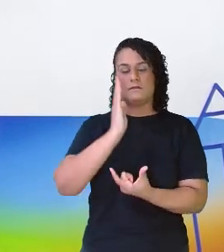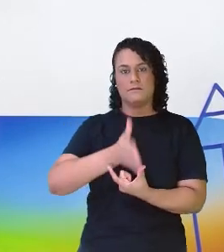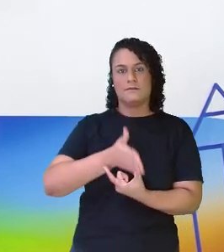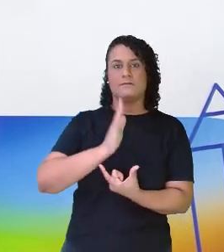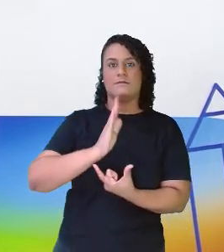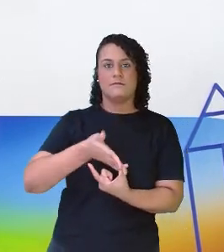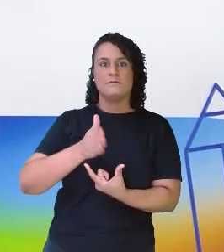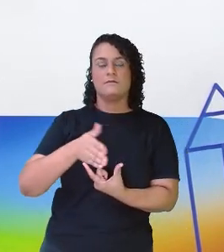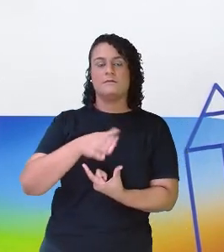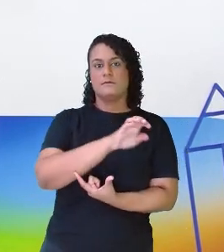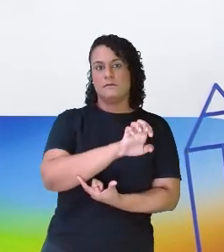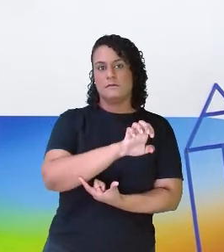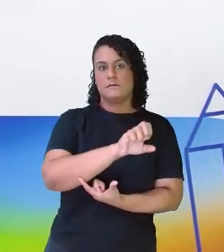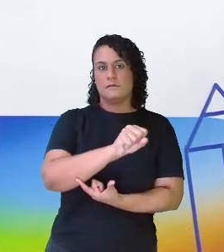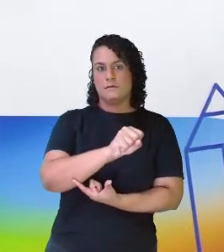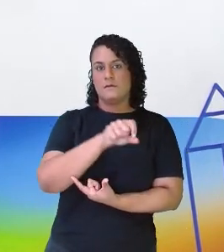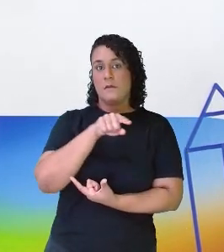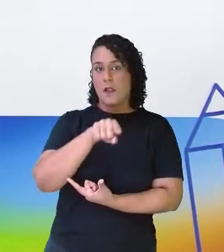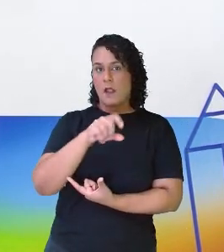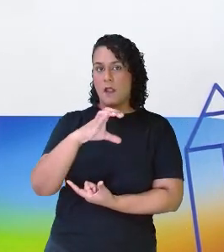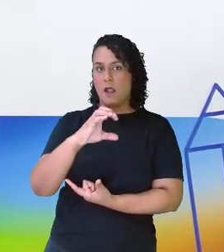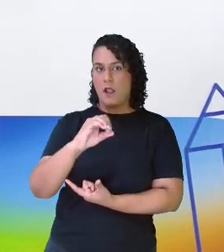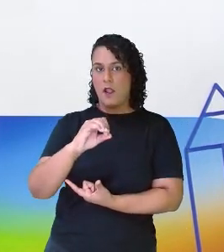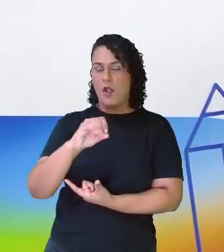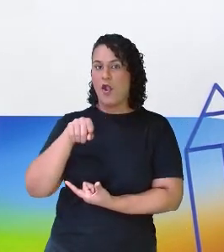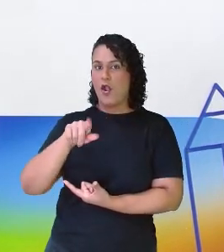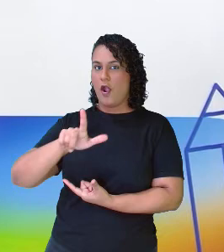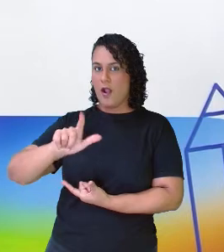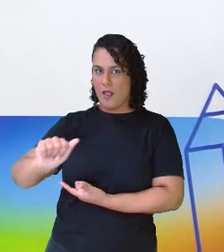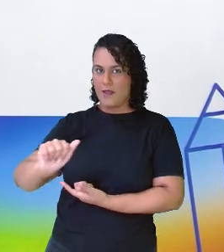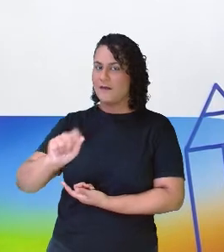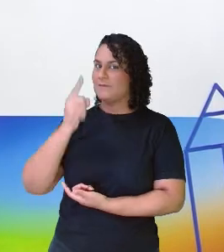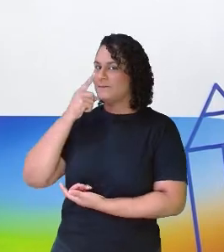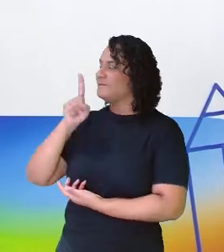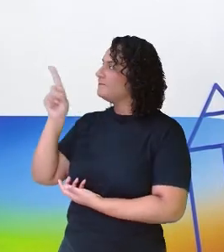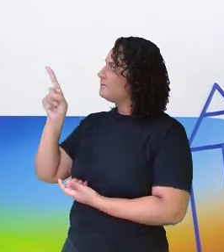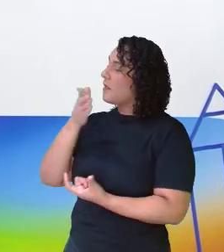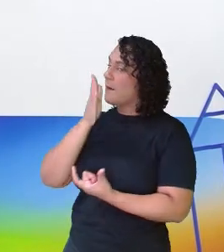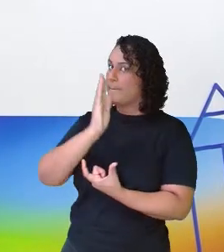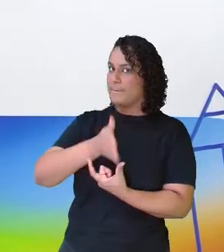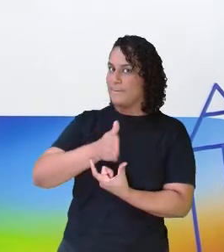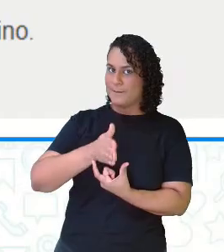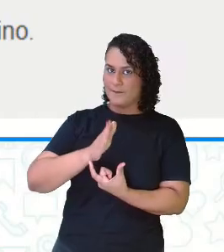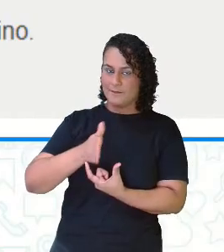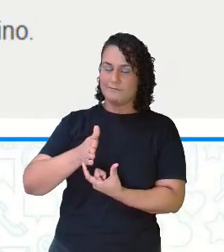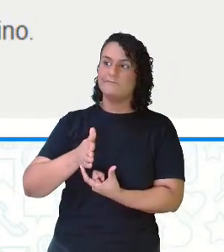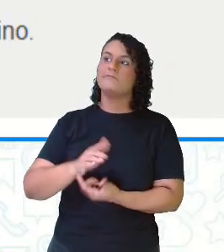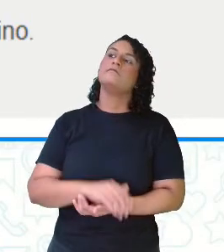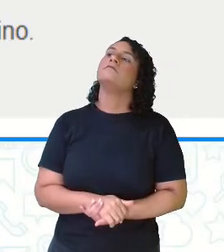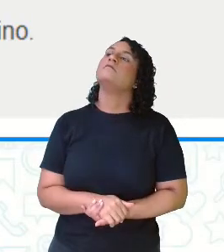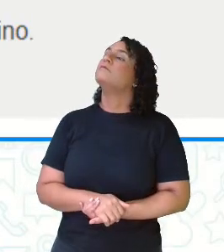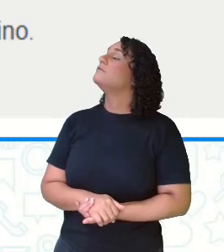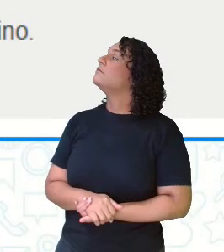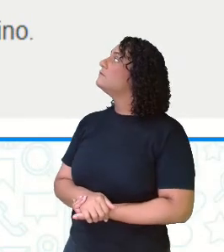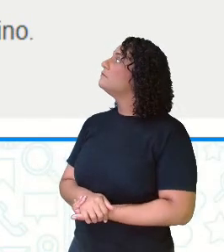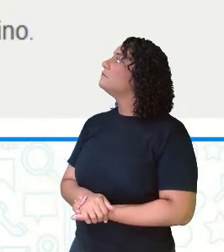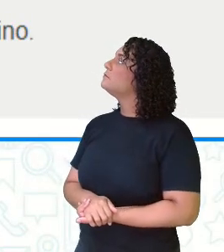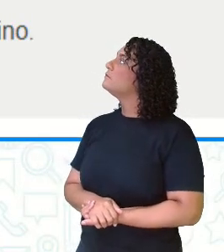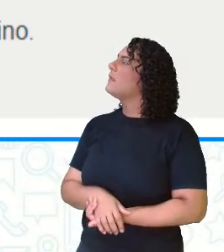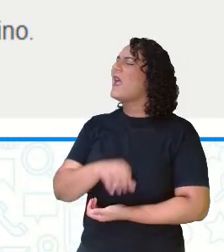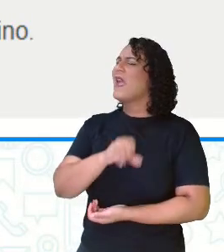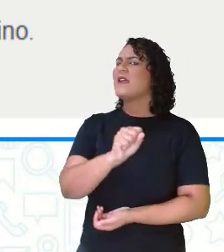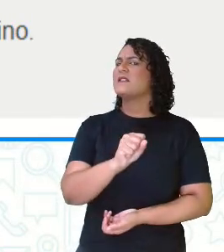por sílaba, ó. Escola. Tá vendo? Separadinho aqui. E aqui embaixo tem o